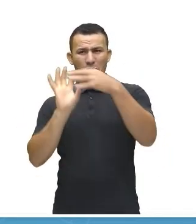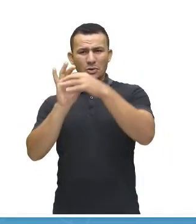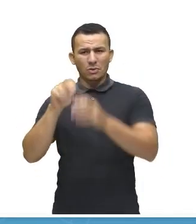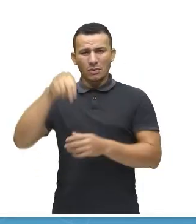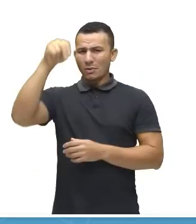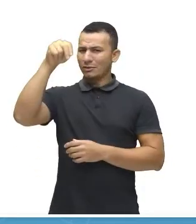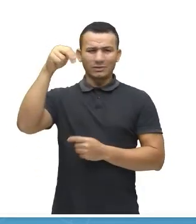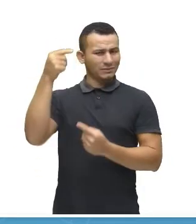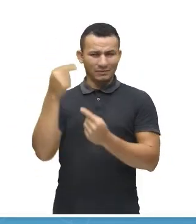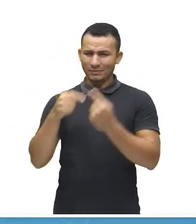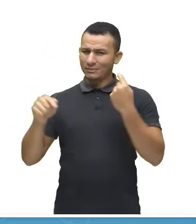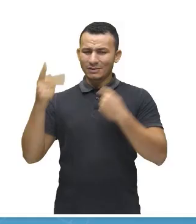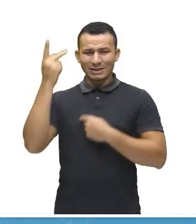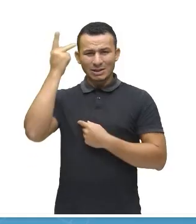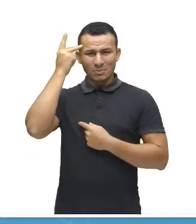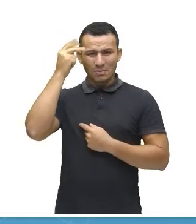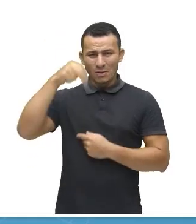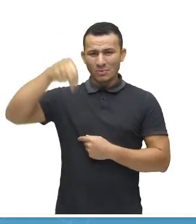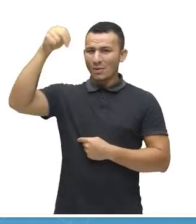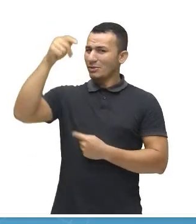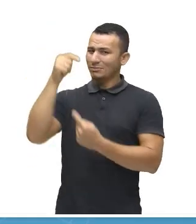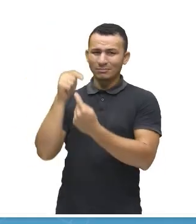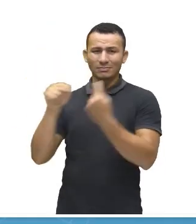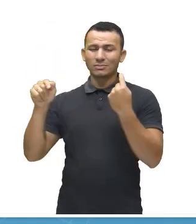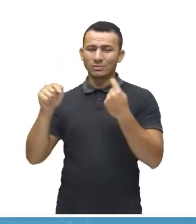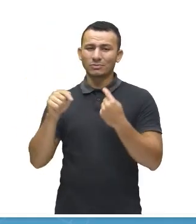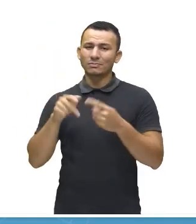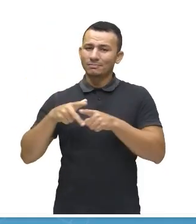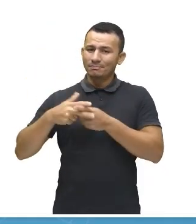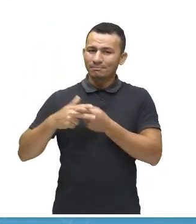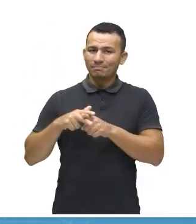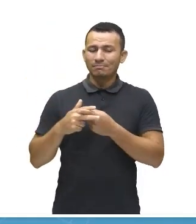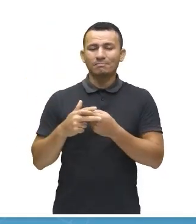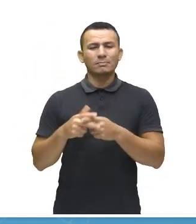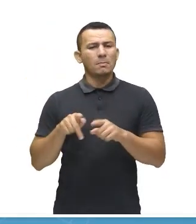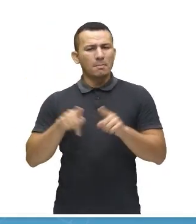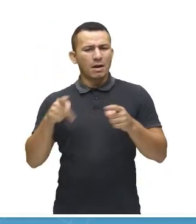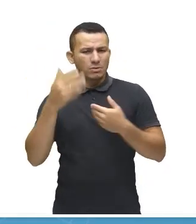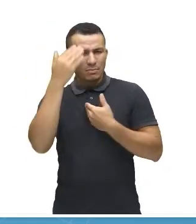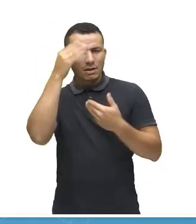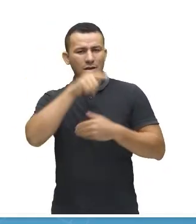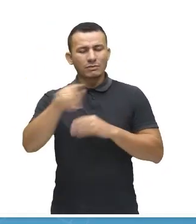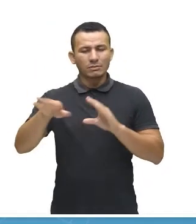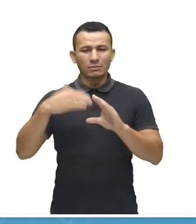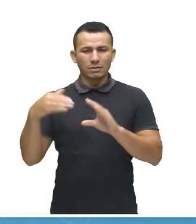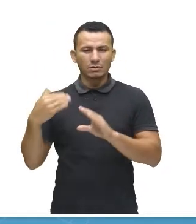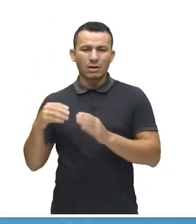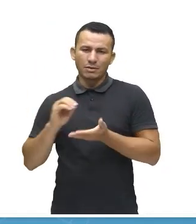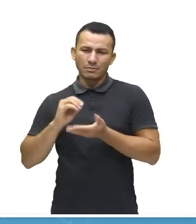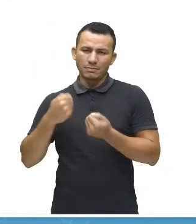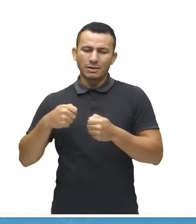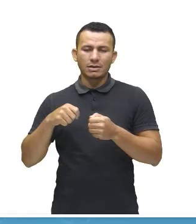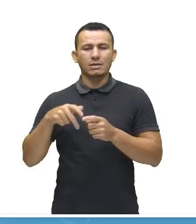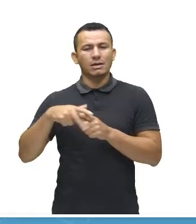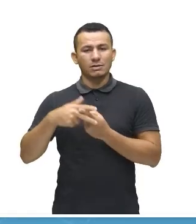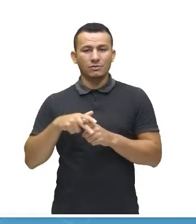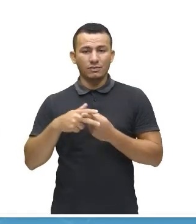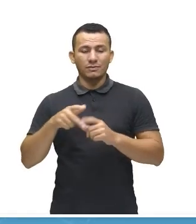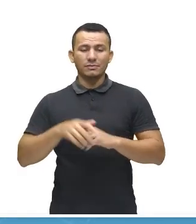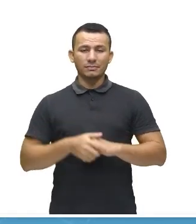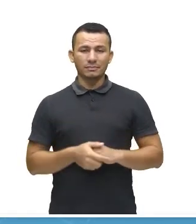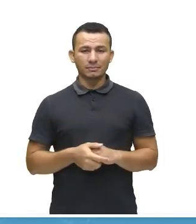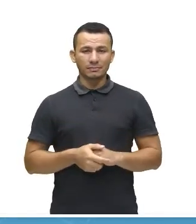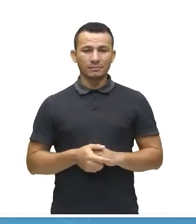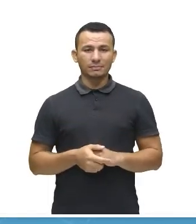né? Então, vamos ajustar essa resposta, tá bom, Heloíse? Mas parabéns pela participação, é isso mesmo, assim que a gente vai